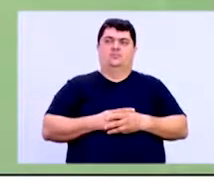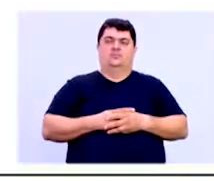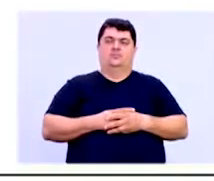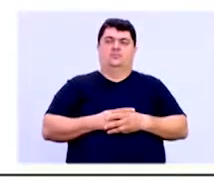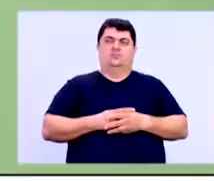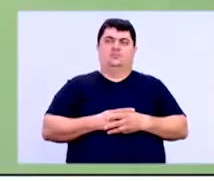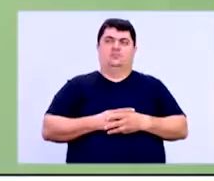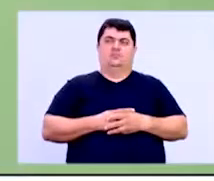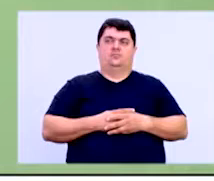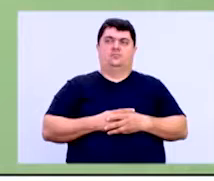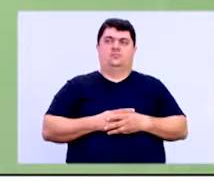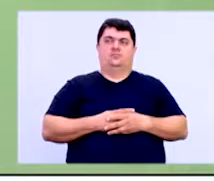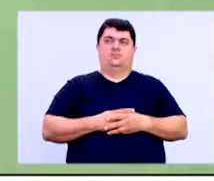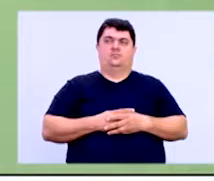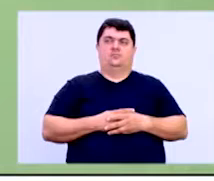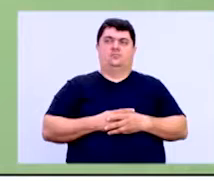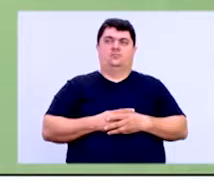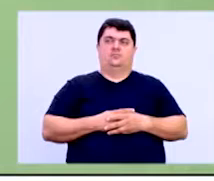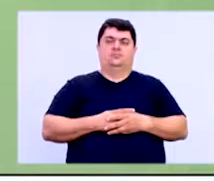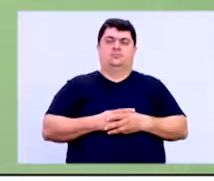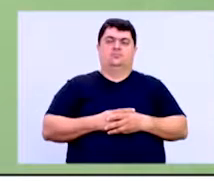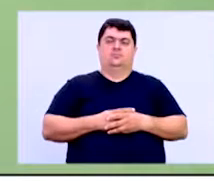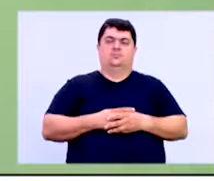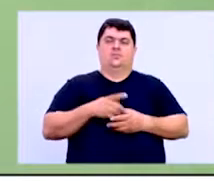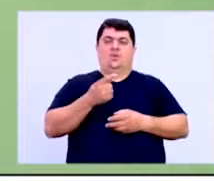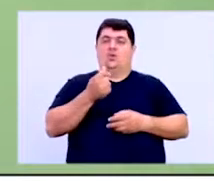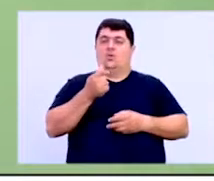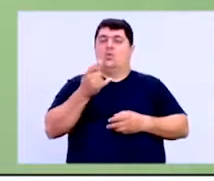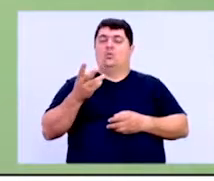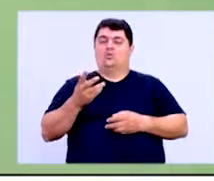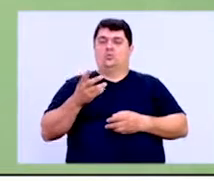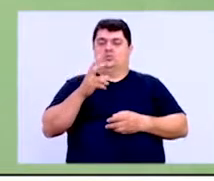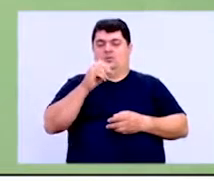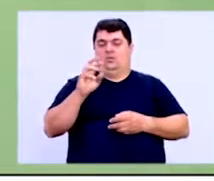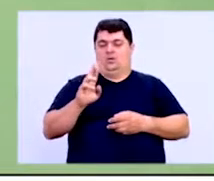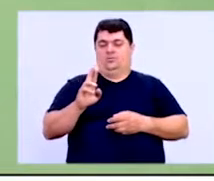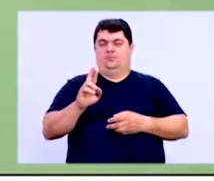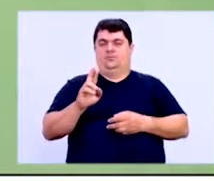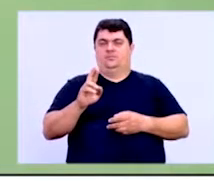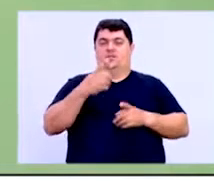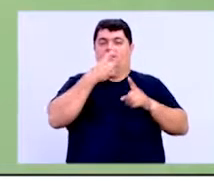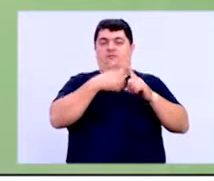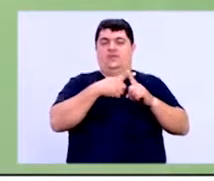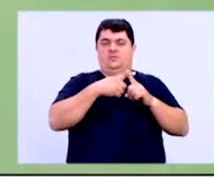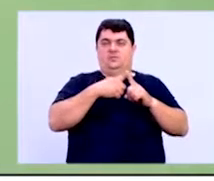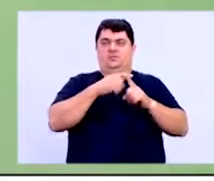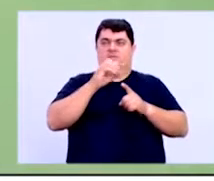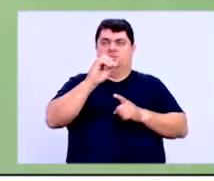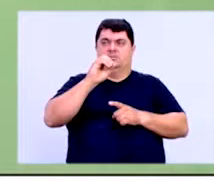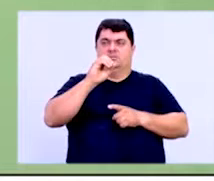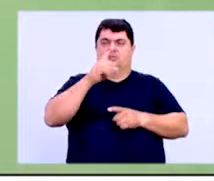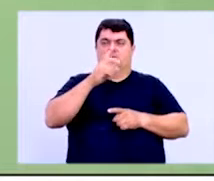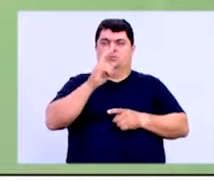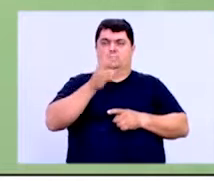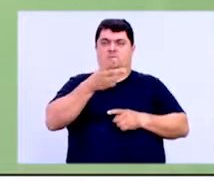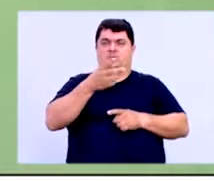agora. Então vamos lá. Custo 50 vezes